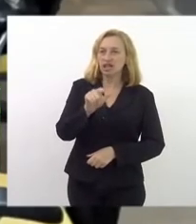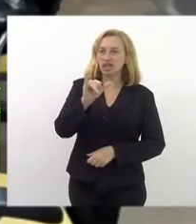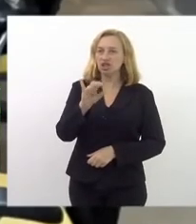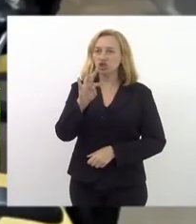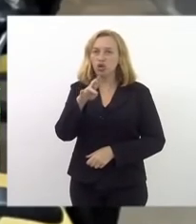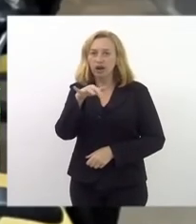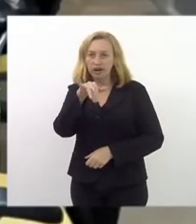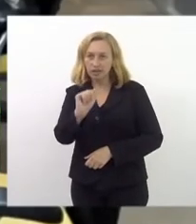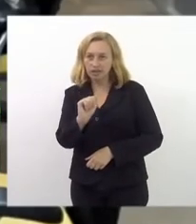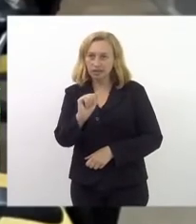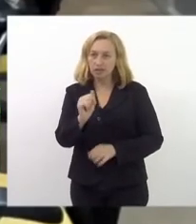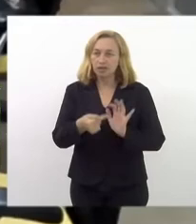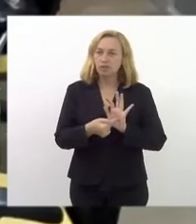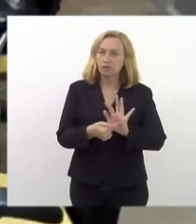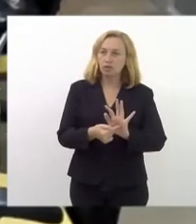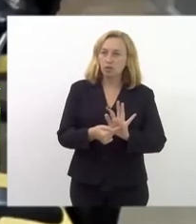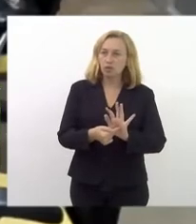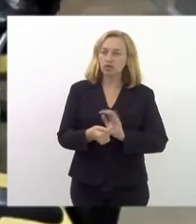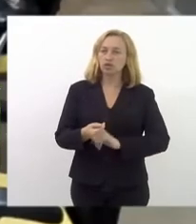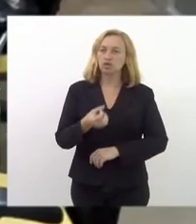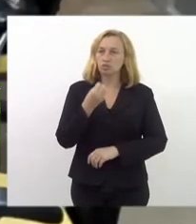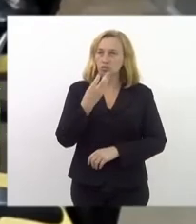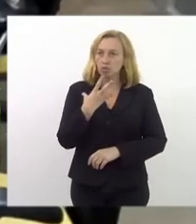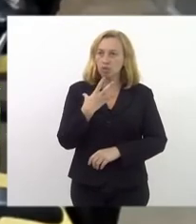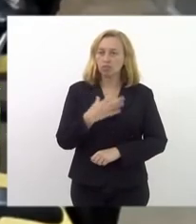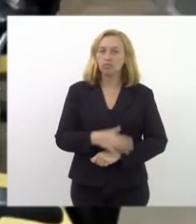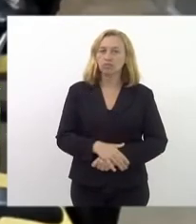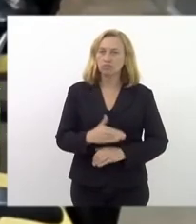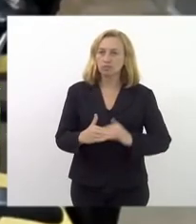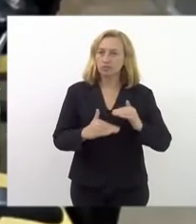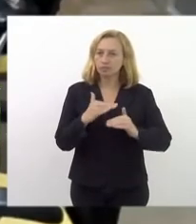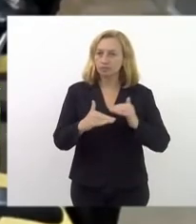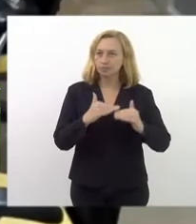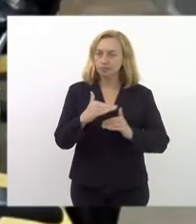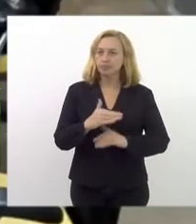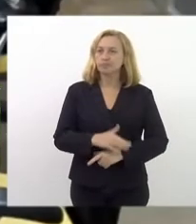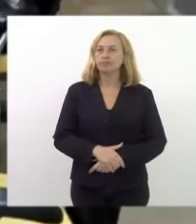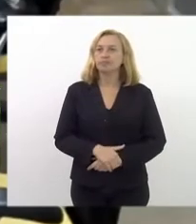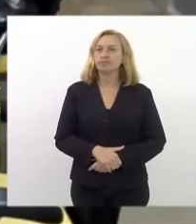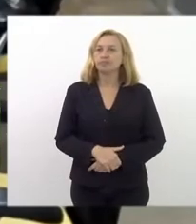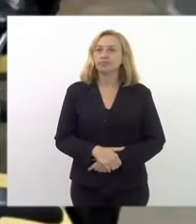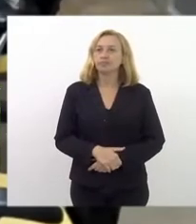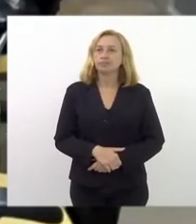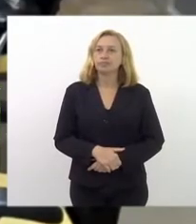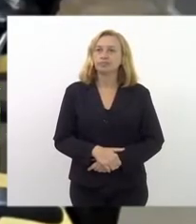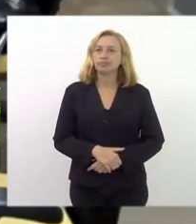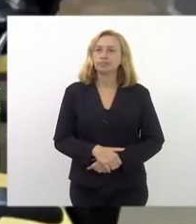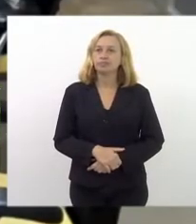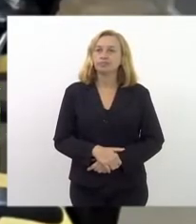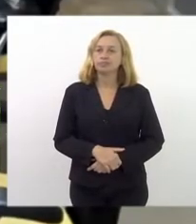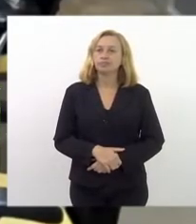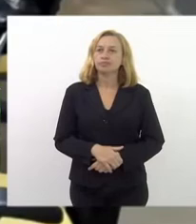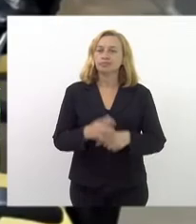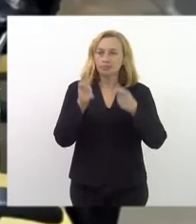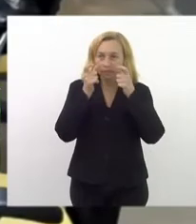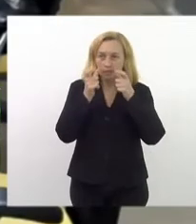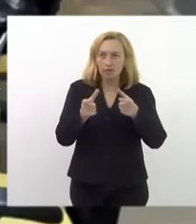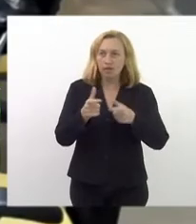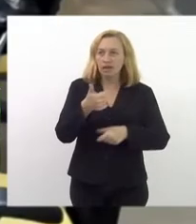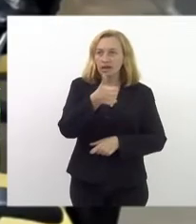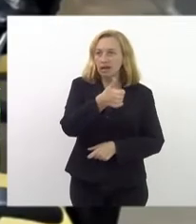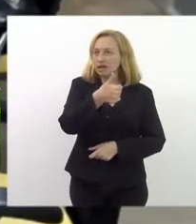com um bom indicador, o que na verdade chama um pouco a atenção, com 14